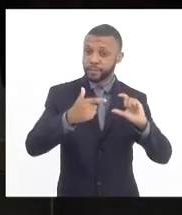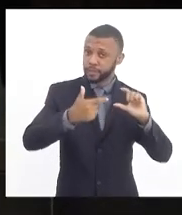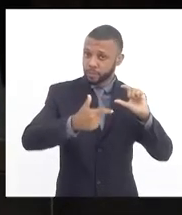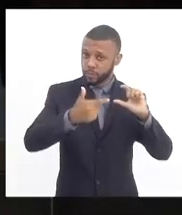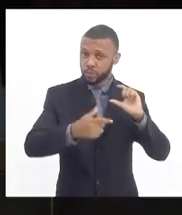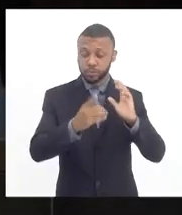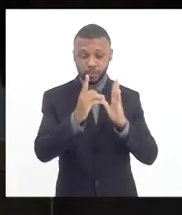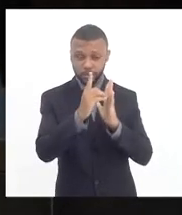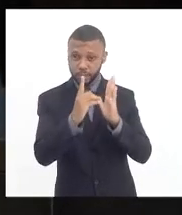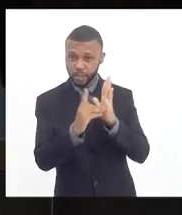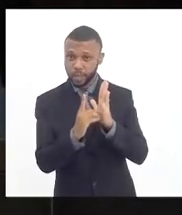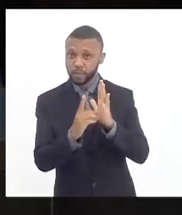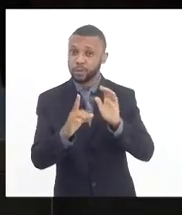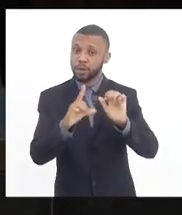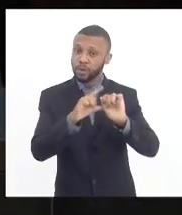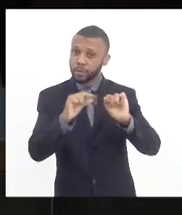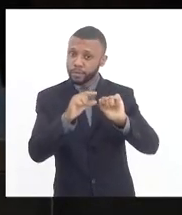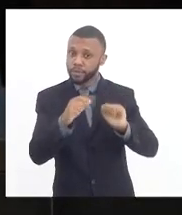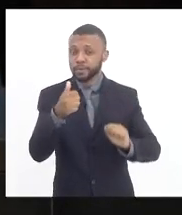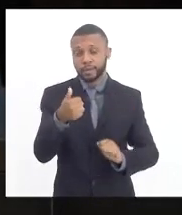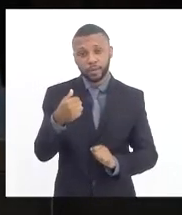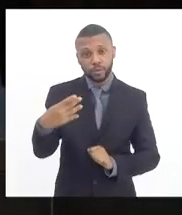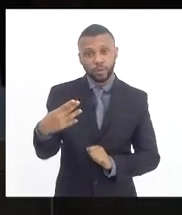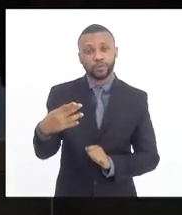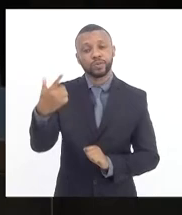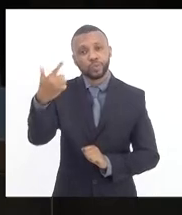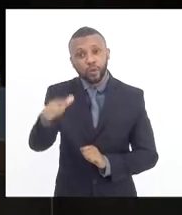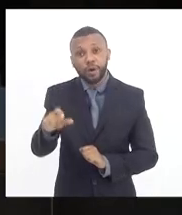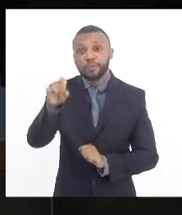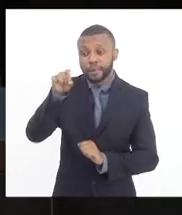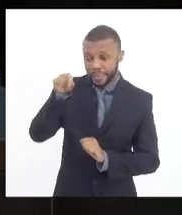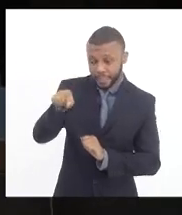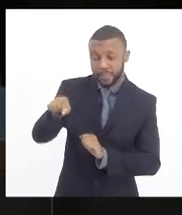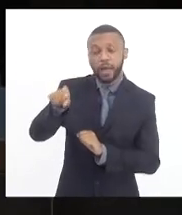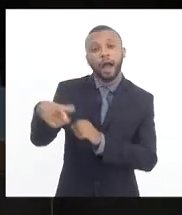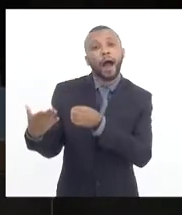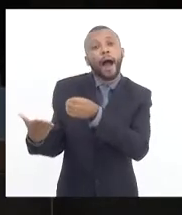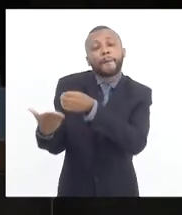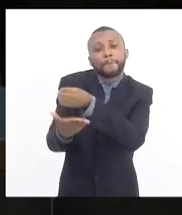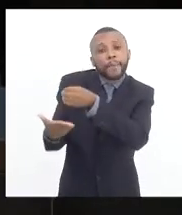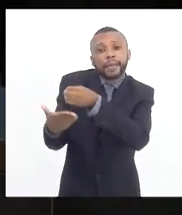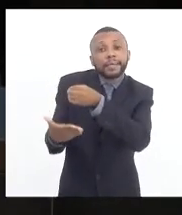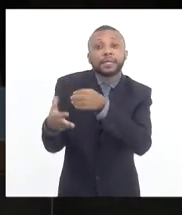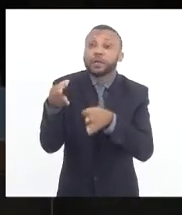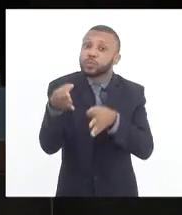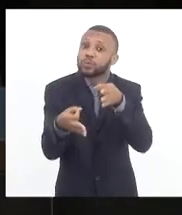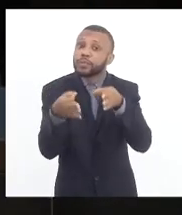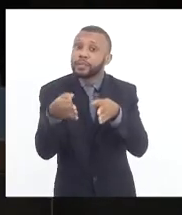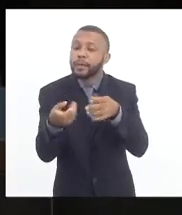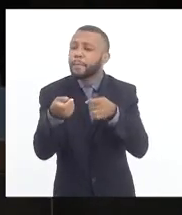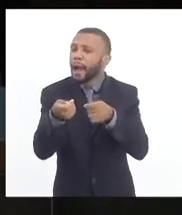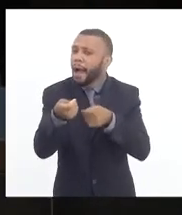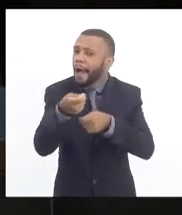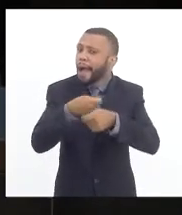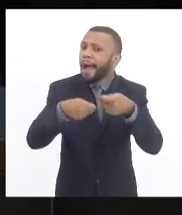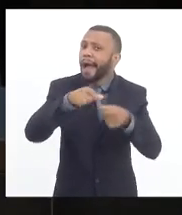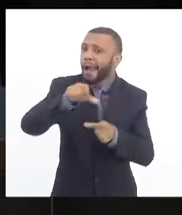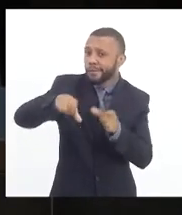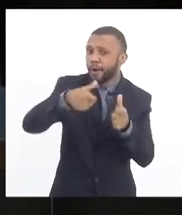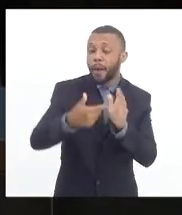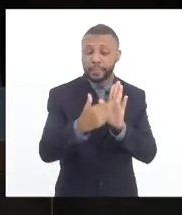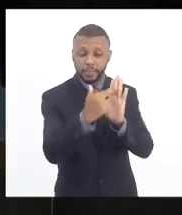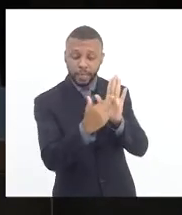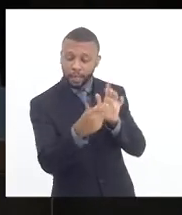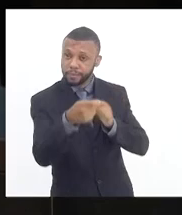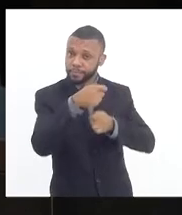Decreto do Artigo 14 que volta dizer é a baliza jurídica para mim me reforma administrativa que tem que ser feita para que